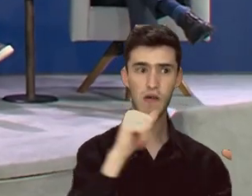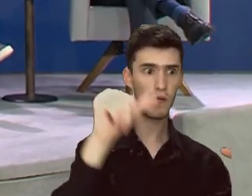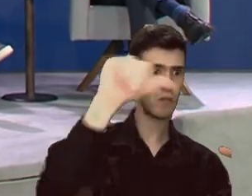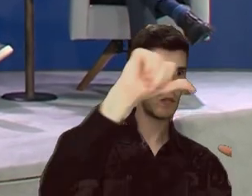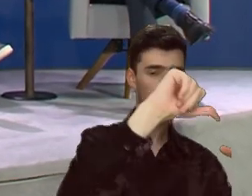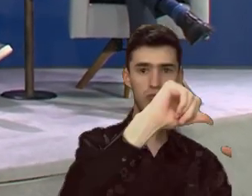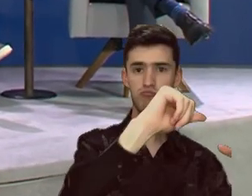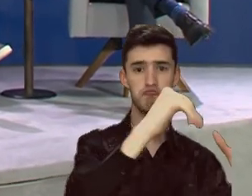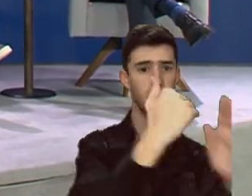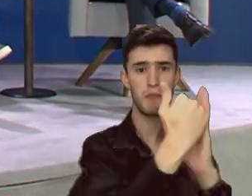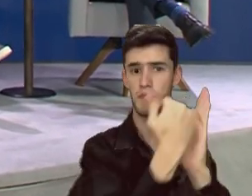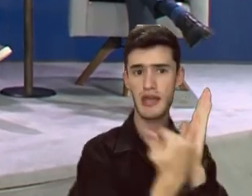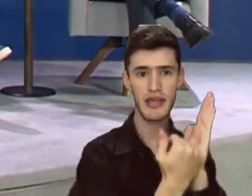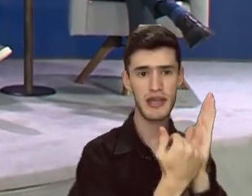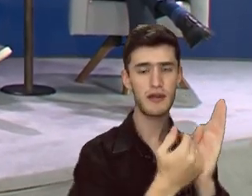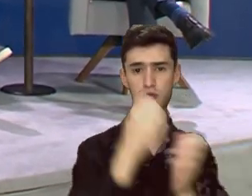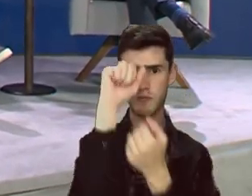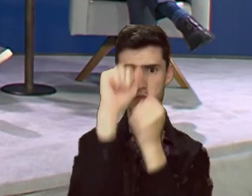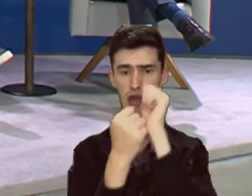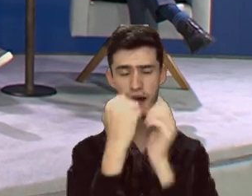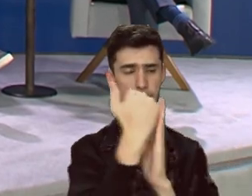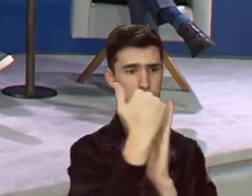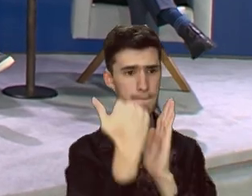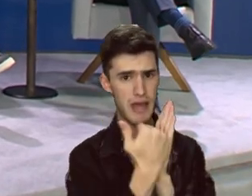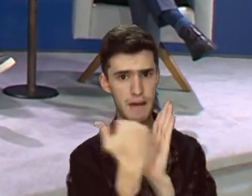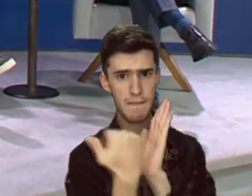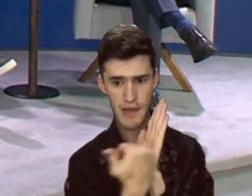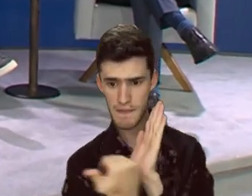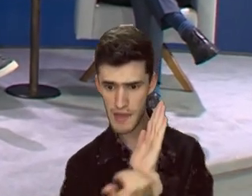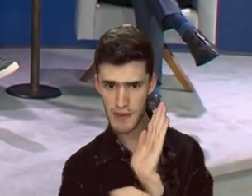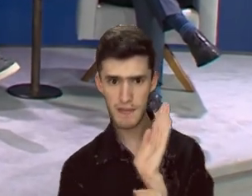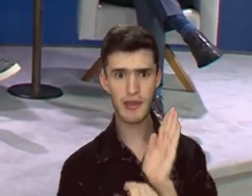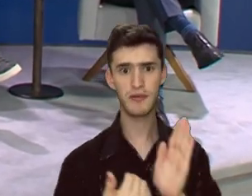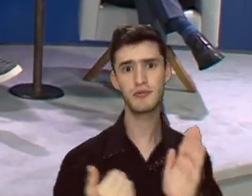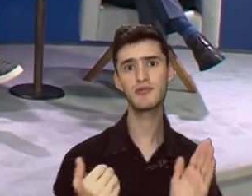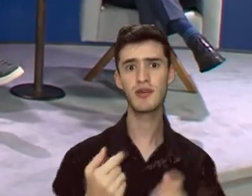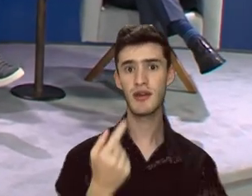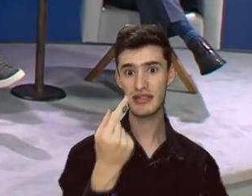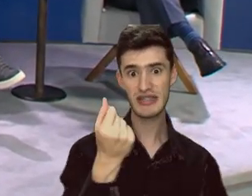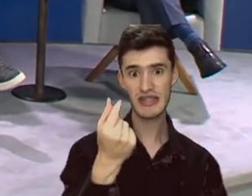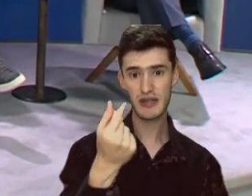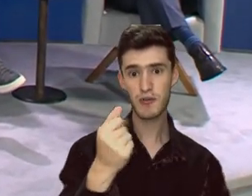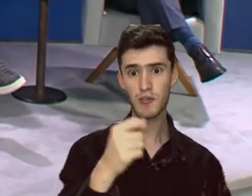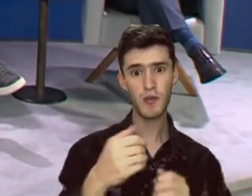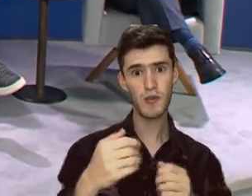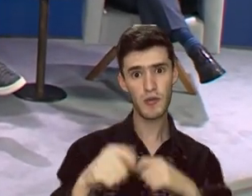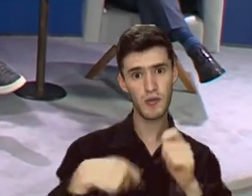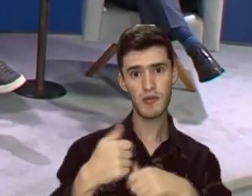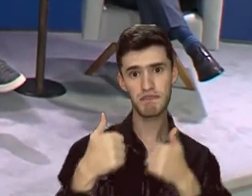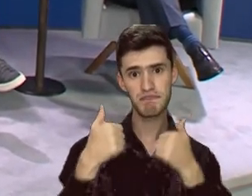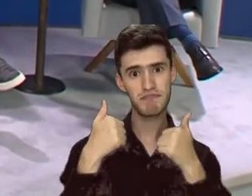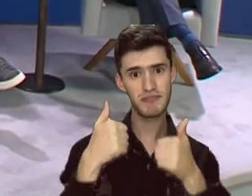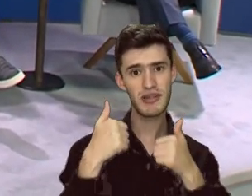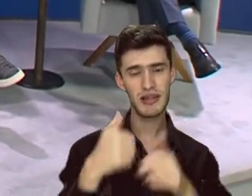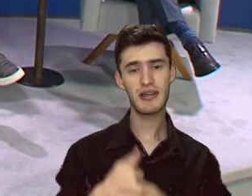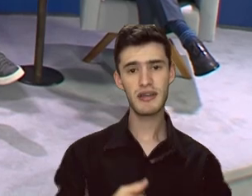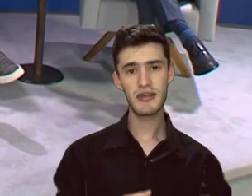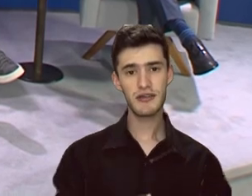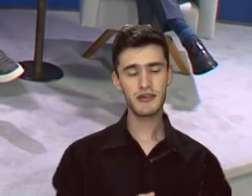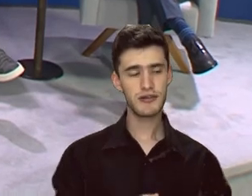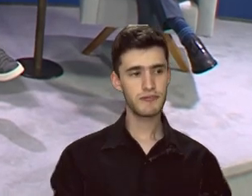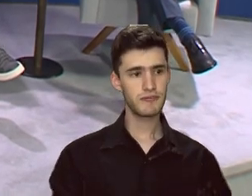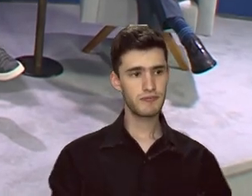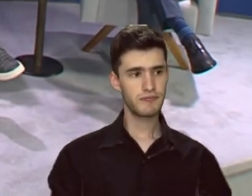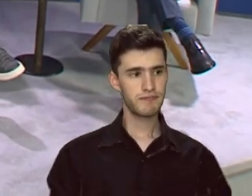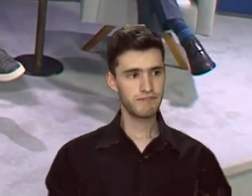menos diesel Ou seja é muito direto os capeis operacionais que a gente monitora as nossas investidas com os qpis de clima que os nossos